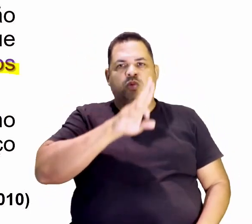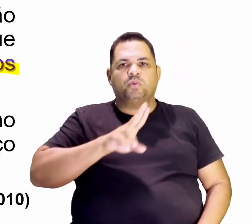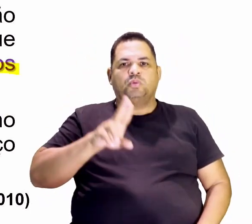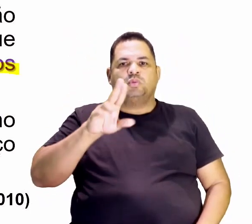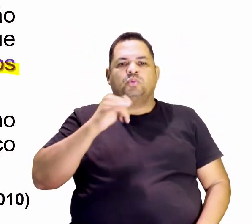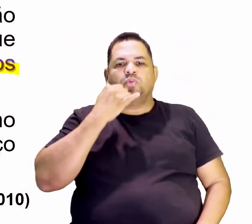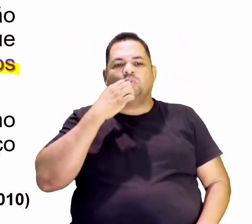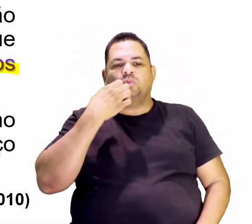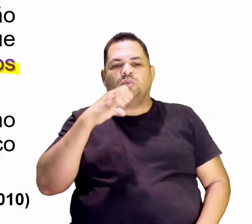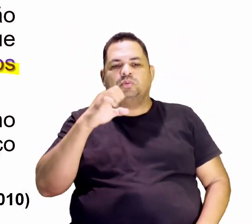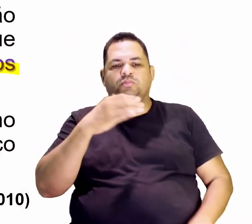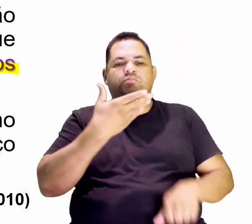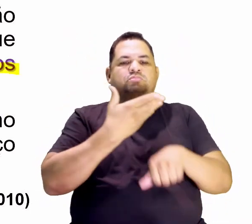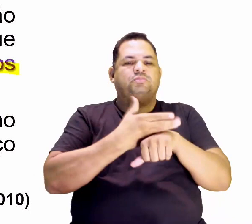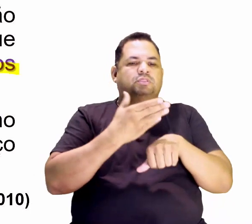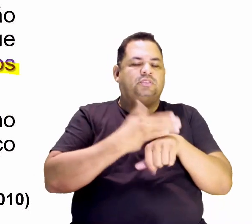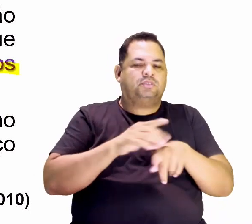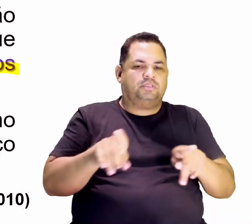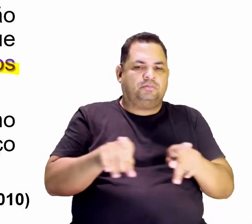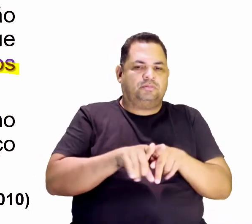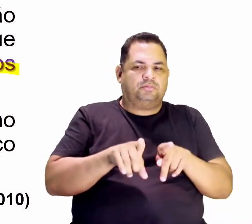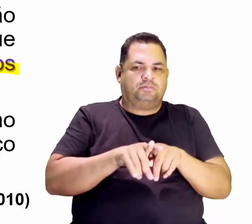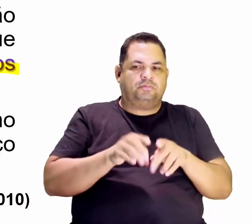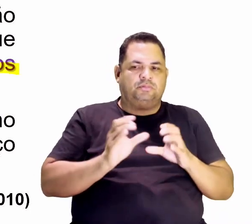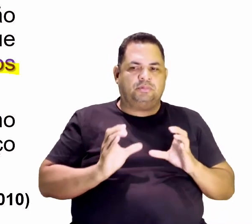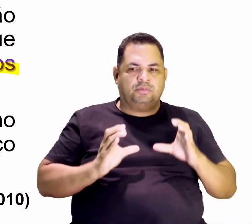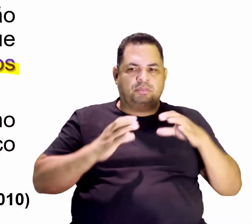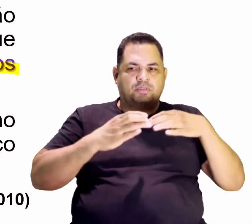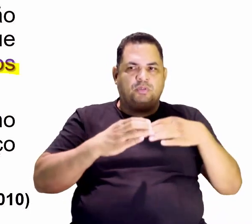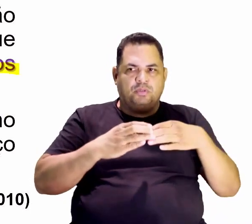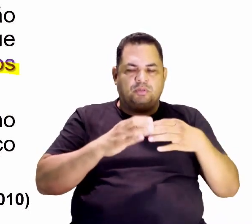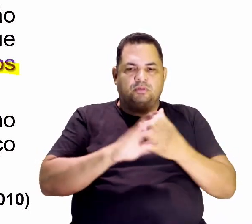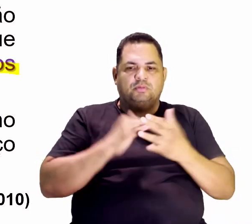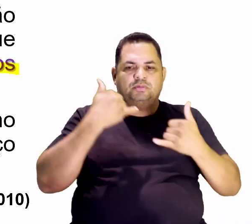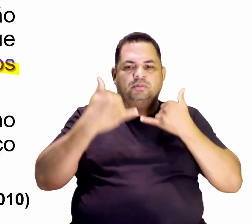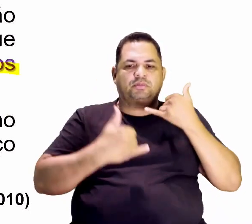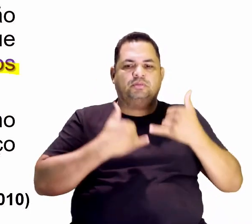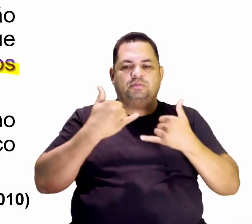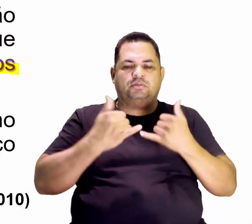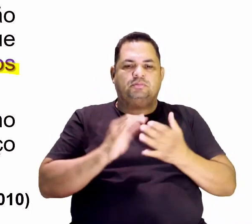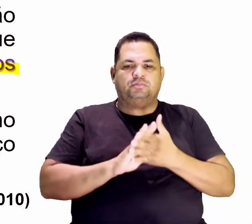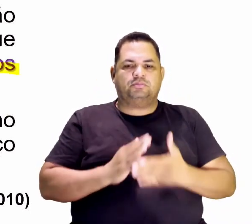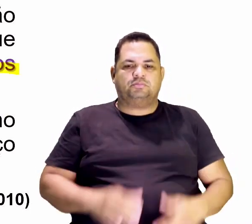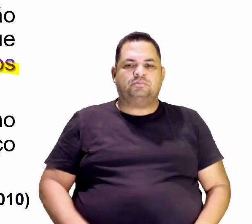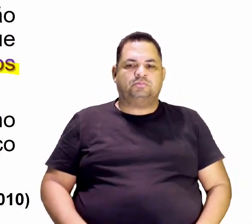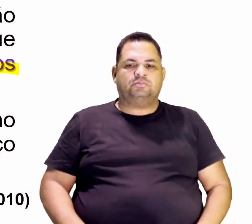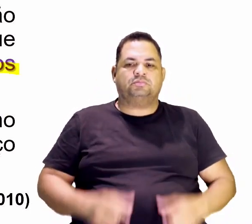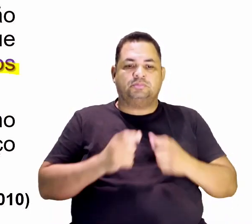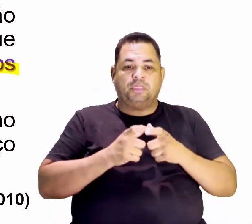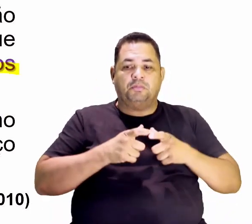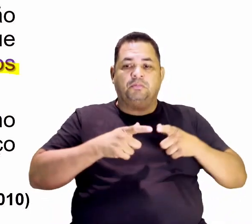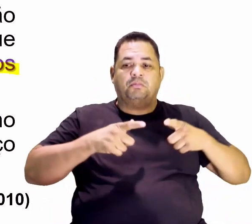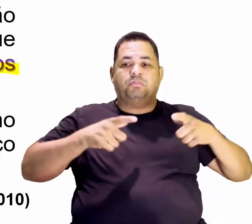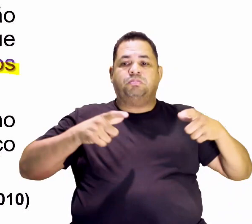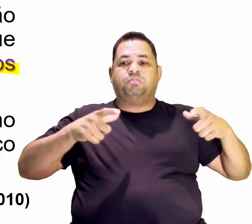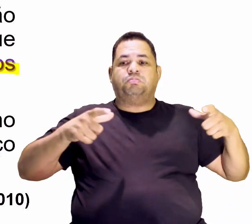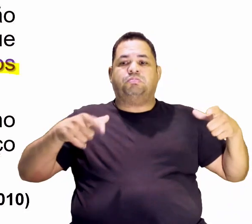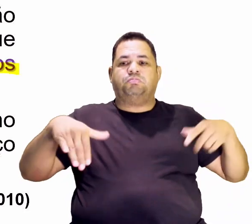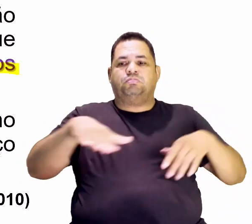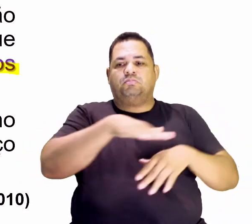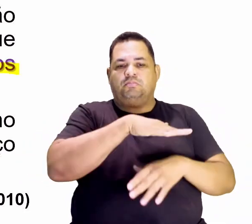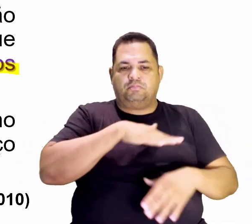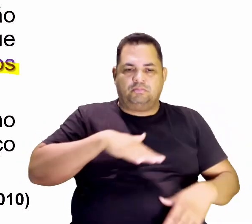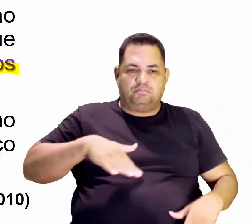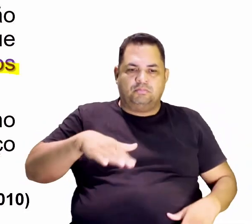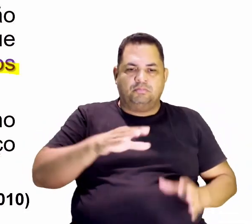você se exercita, né? Então faz parte aí desse grupo de lazer. E ele está ganhando grandes espaços aí também